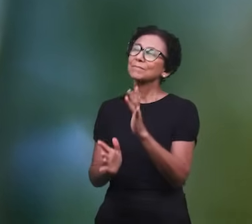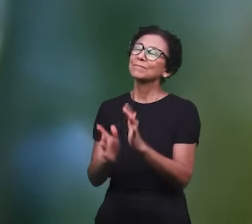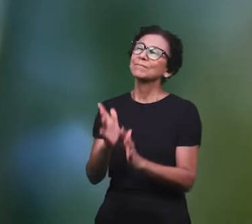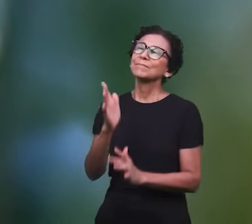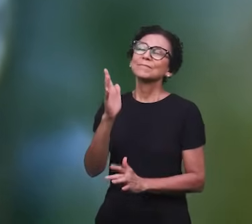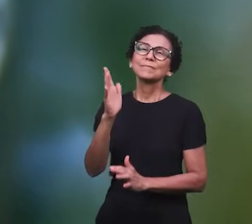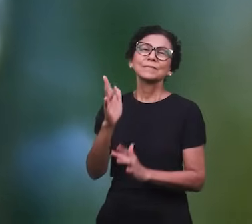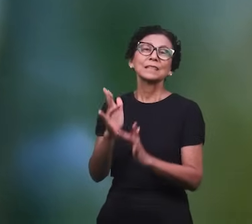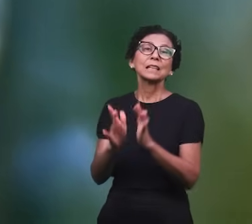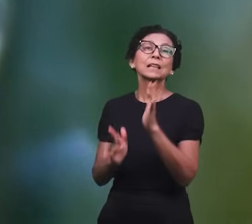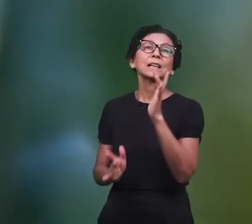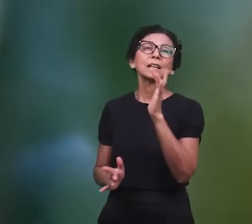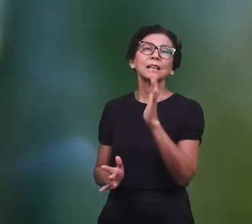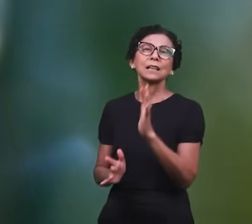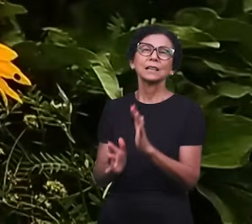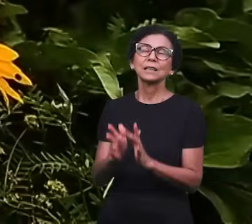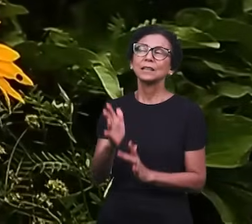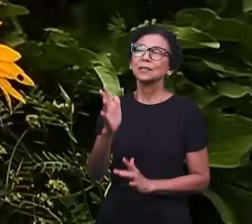nós.